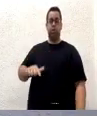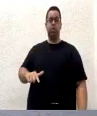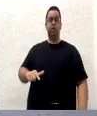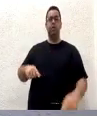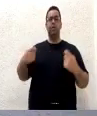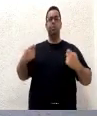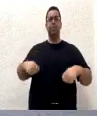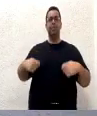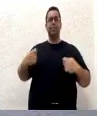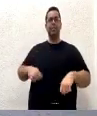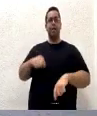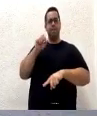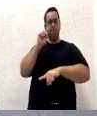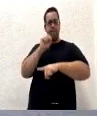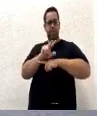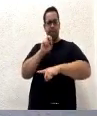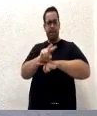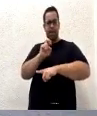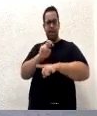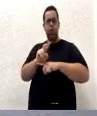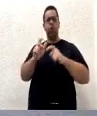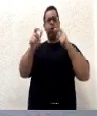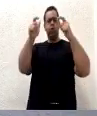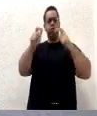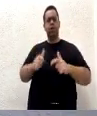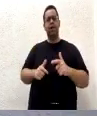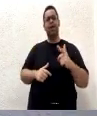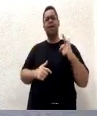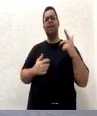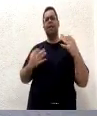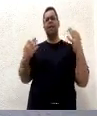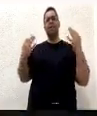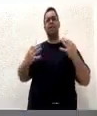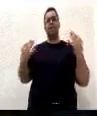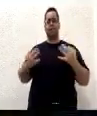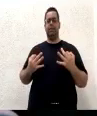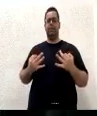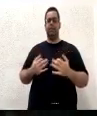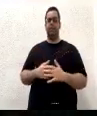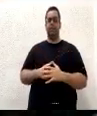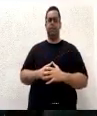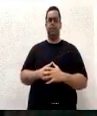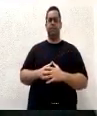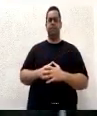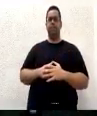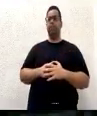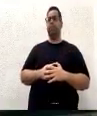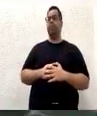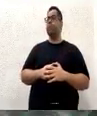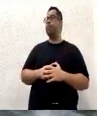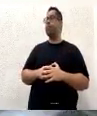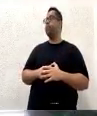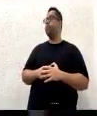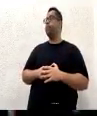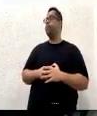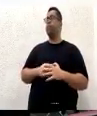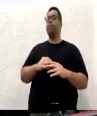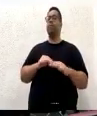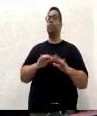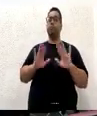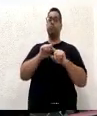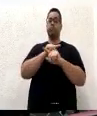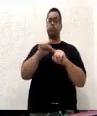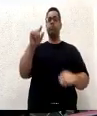gente tem certeza que tem circulação de mosquito positivo para dengue. Para vocês terem ideia, na